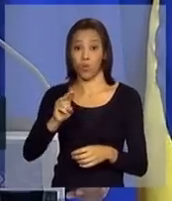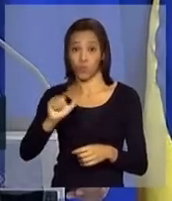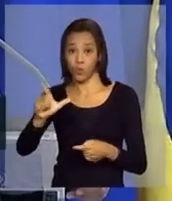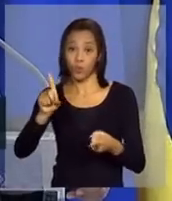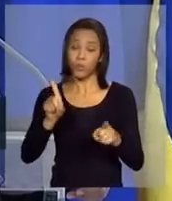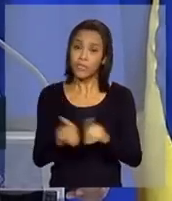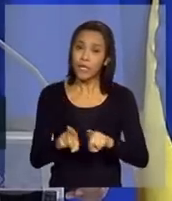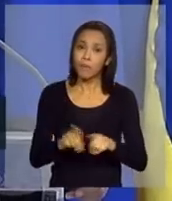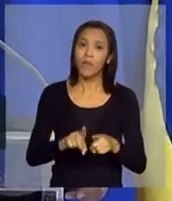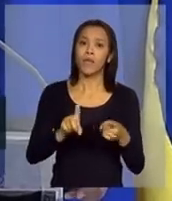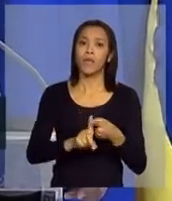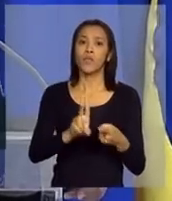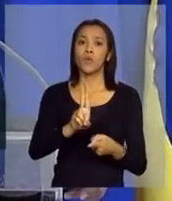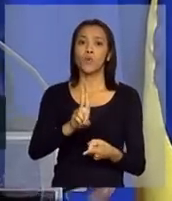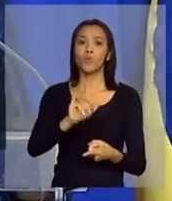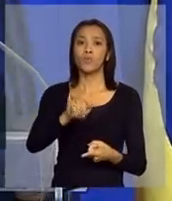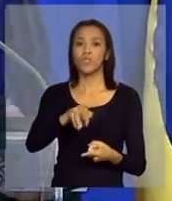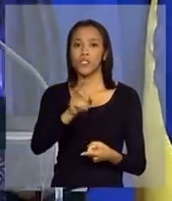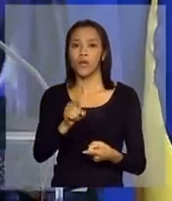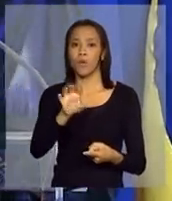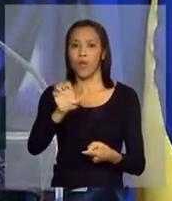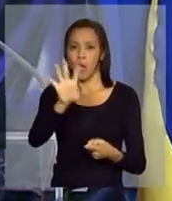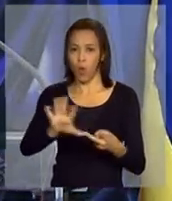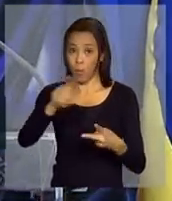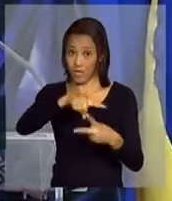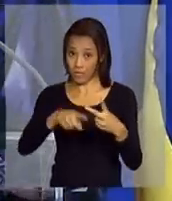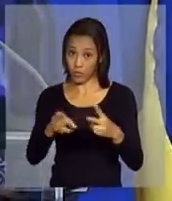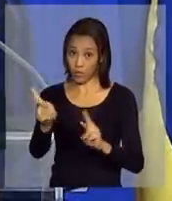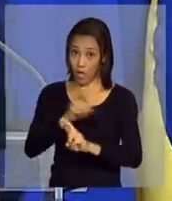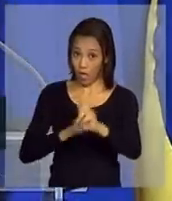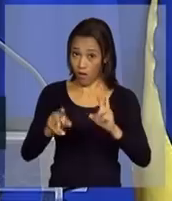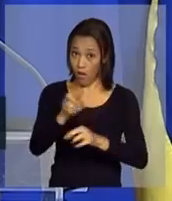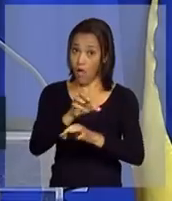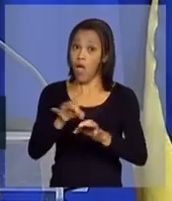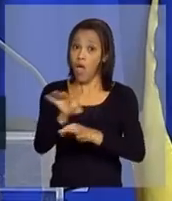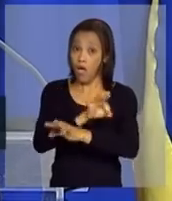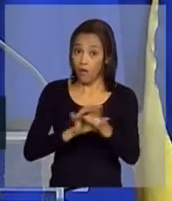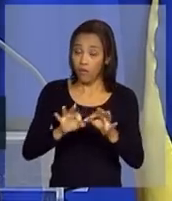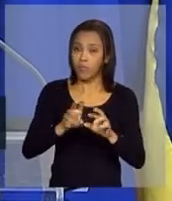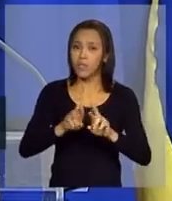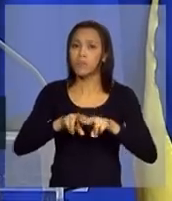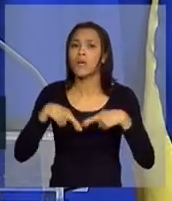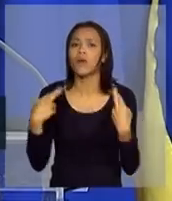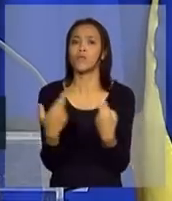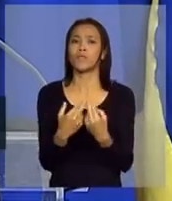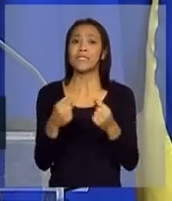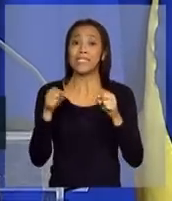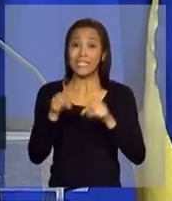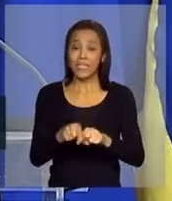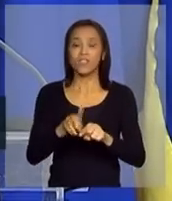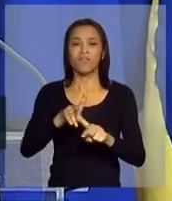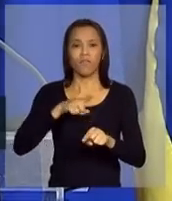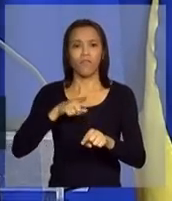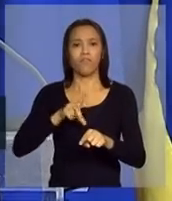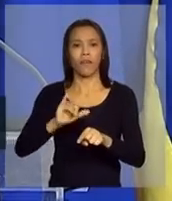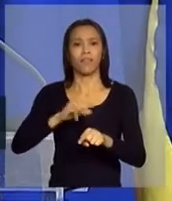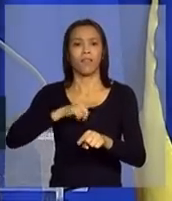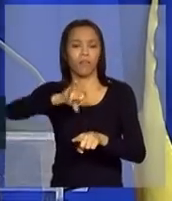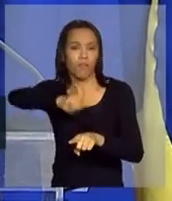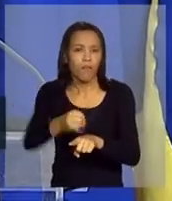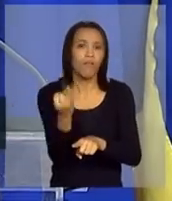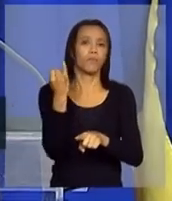nós consideramos estratégica. Naquele momento, nós vamos ter a oportunidade